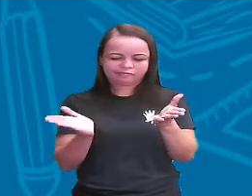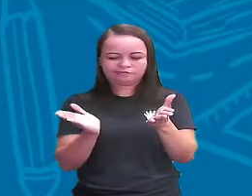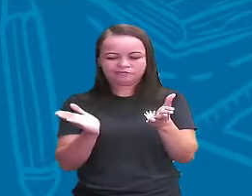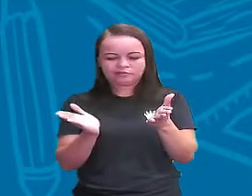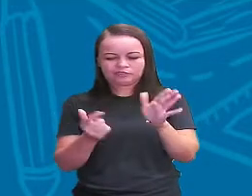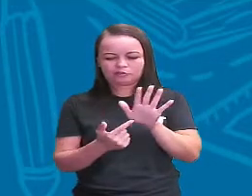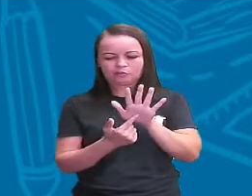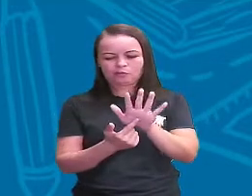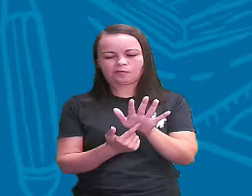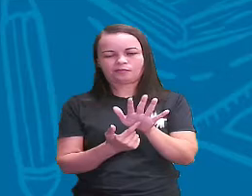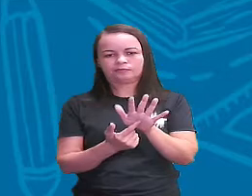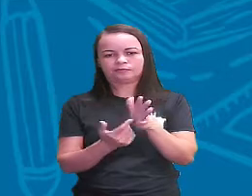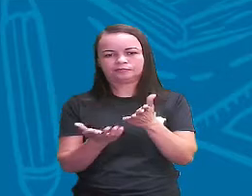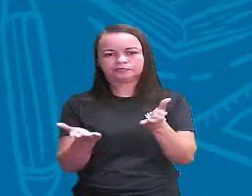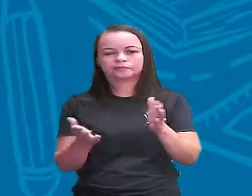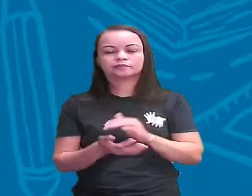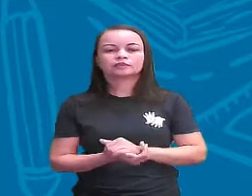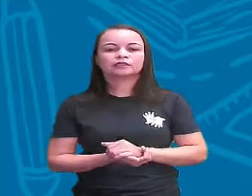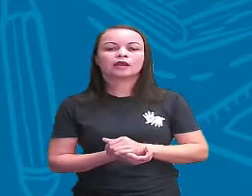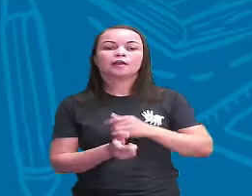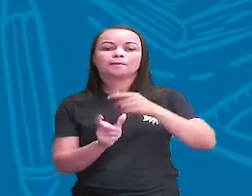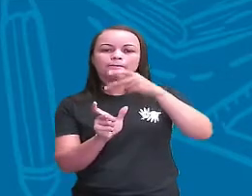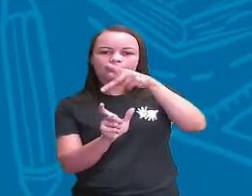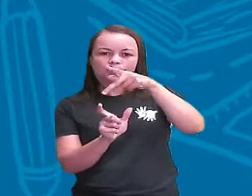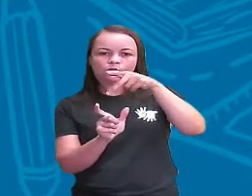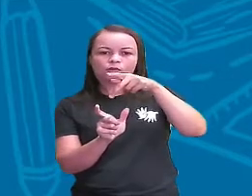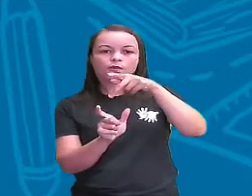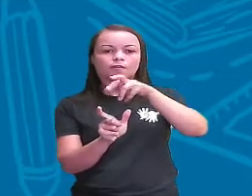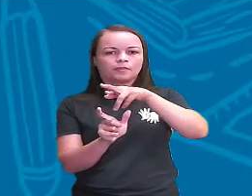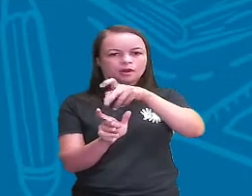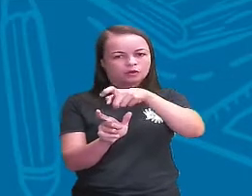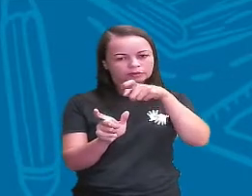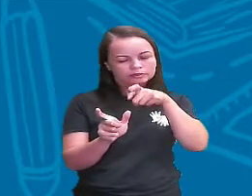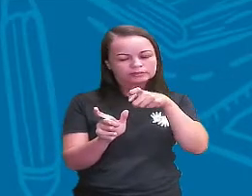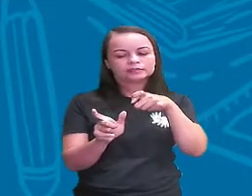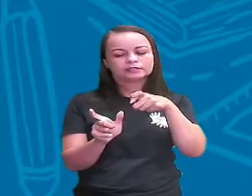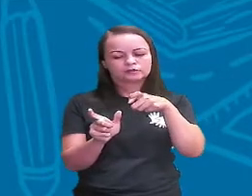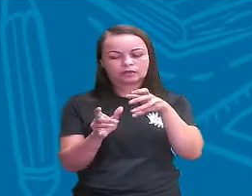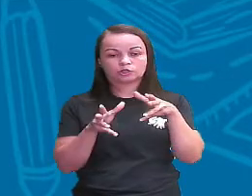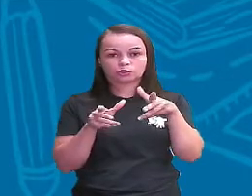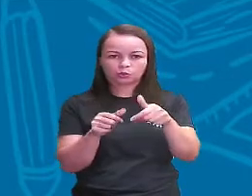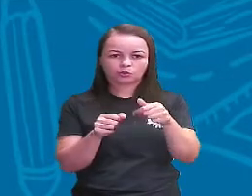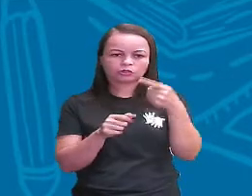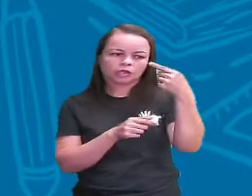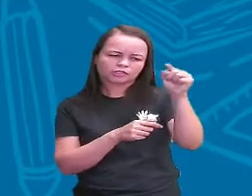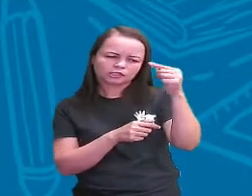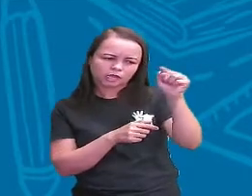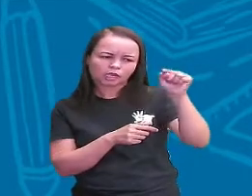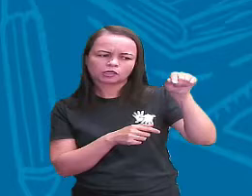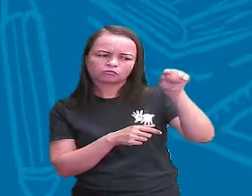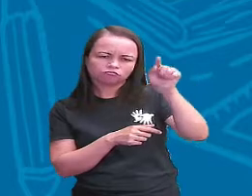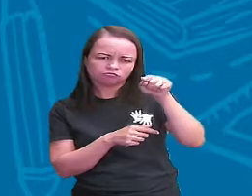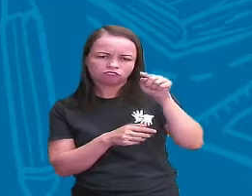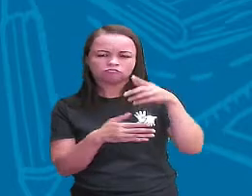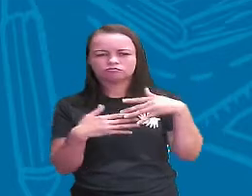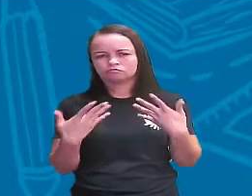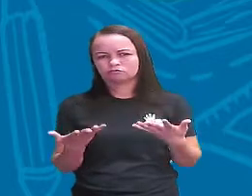coloquei agora para vocês. Toda palavra proparoxítona é acentuada. Aí, se você parar e